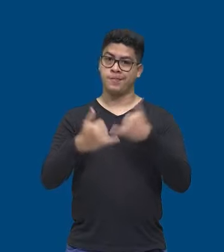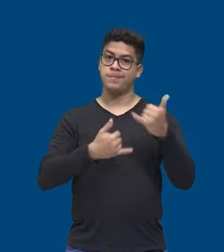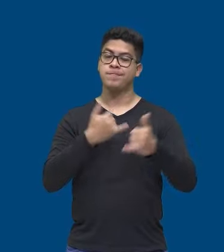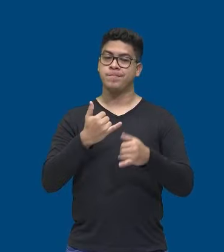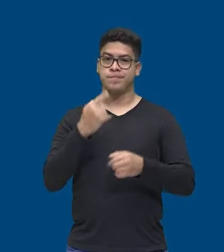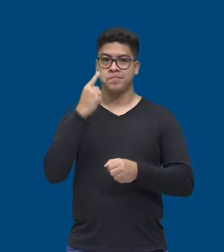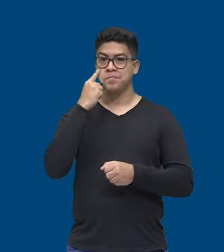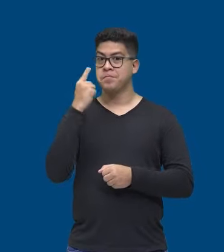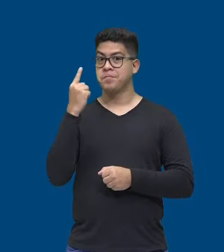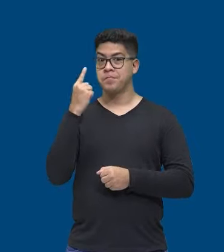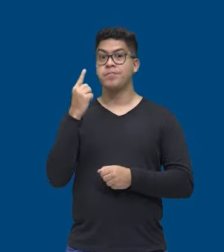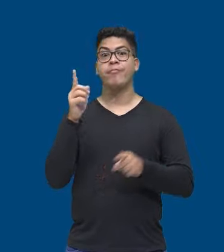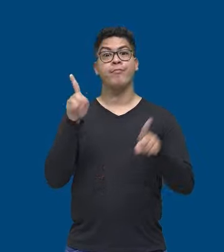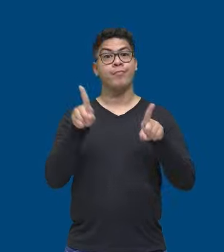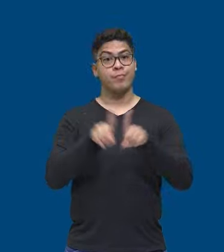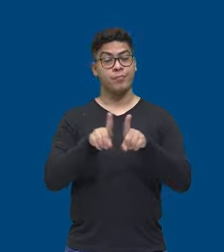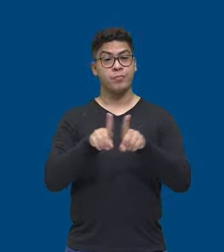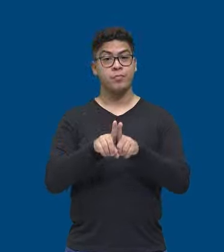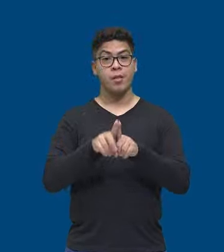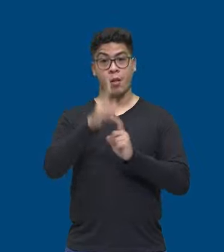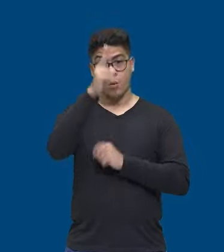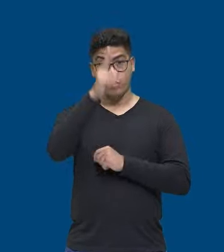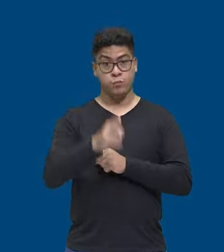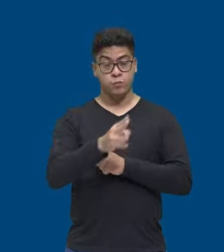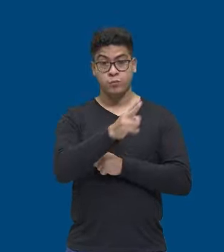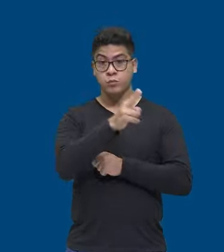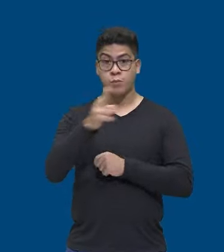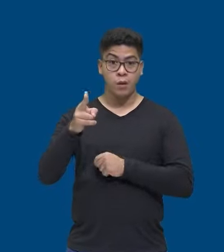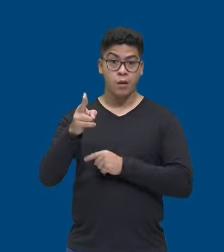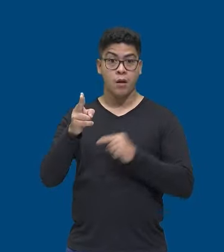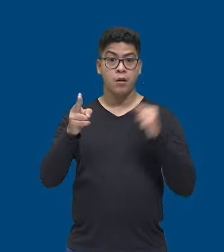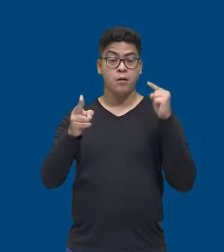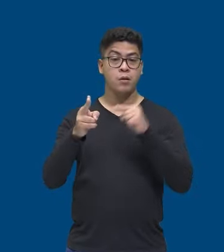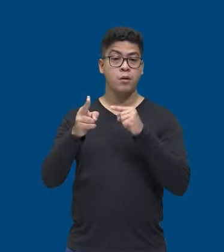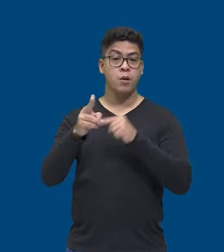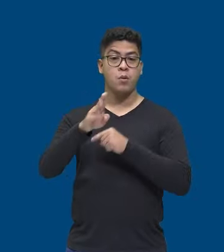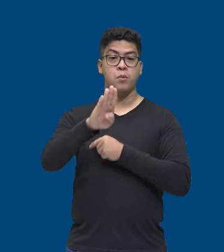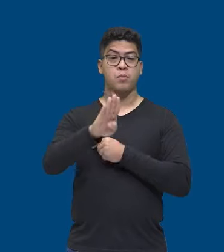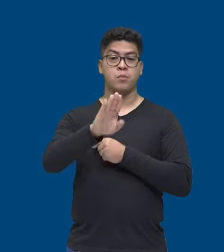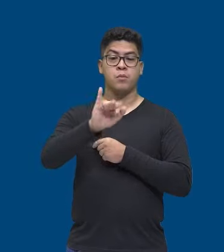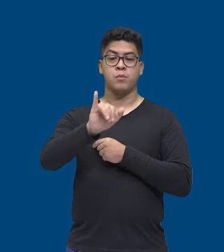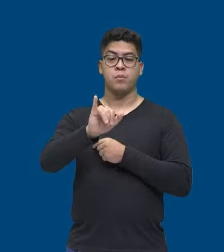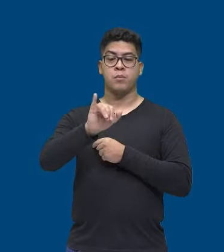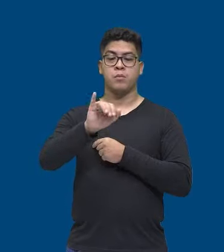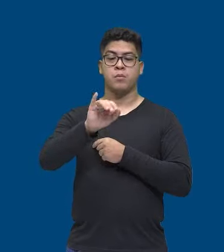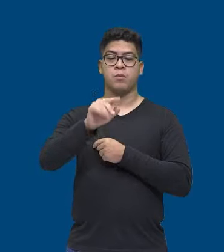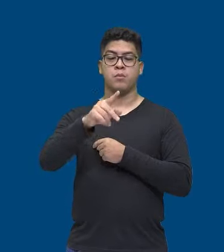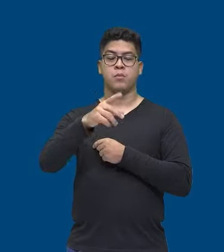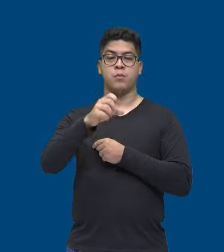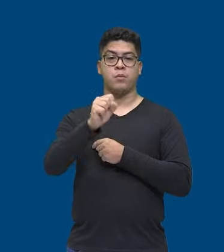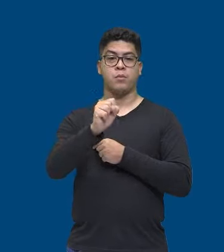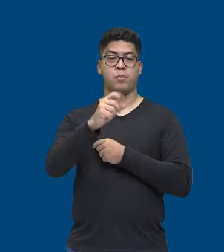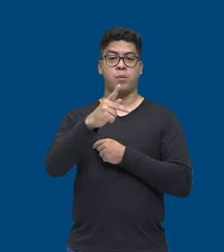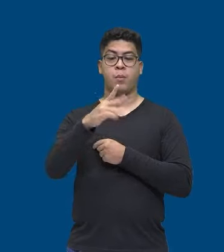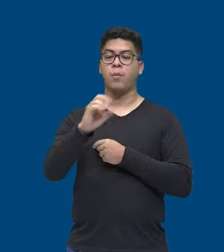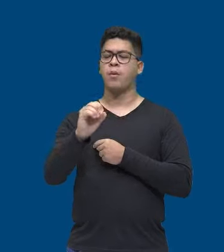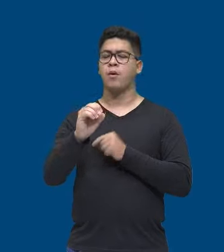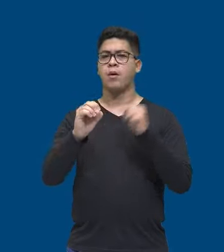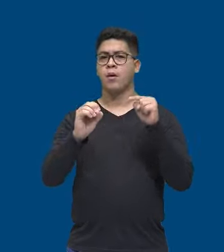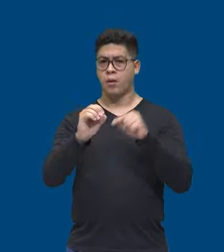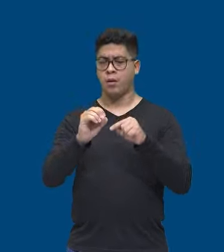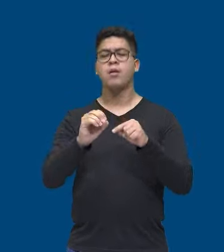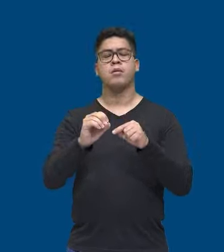Vamos falar sobre o nosso bispo. O bispo, vou puxar aqui para o meio para vocês verem, ele é uma peça também